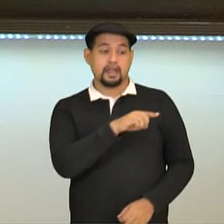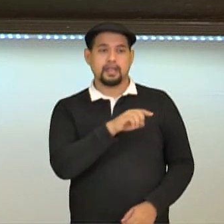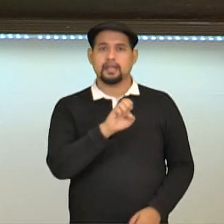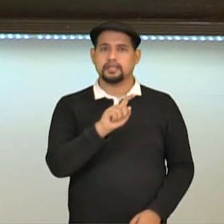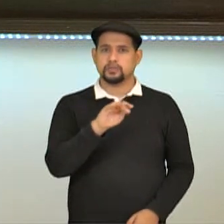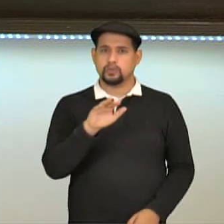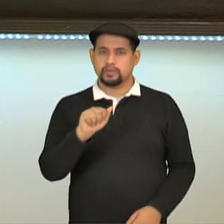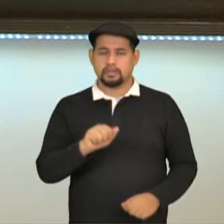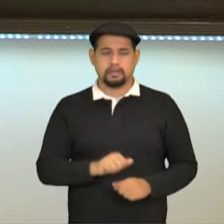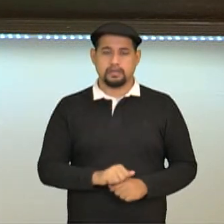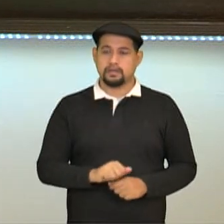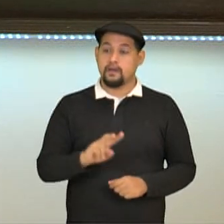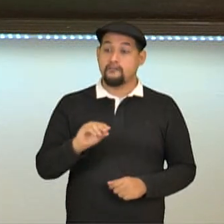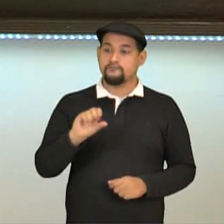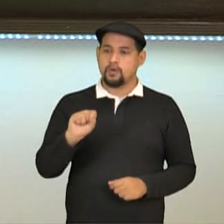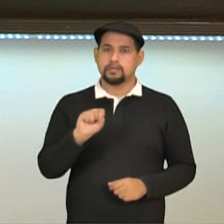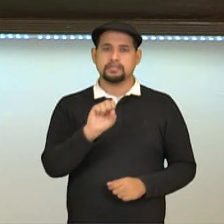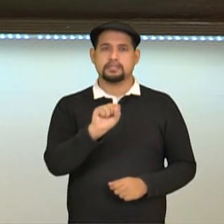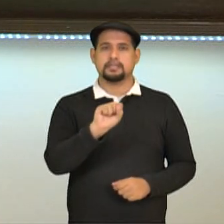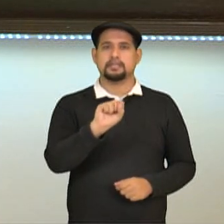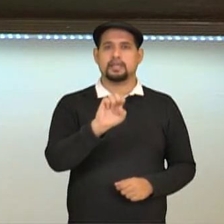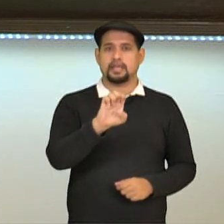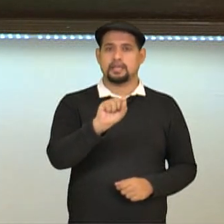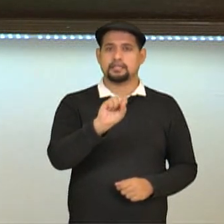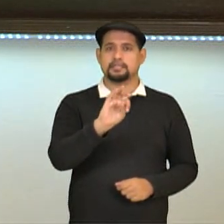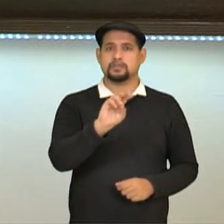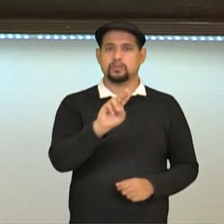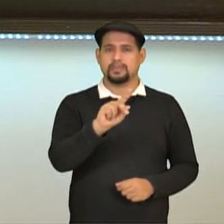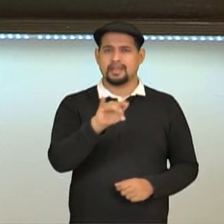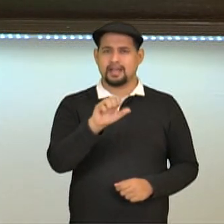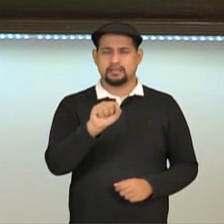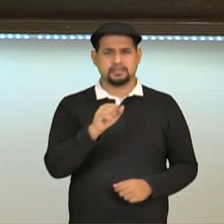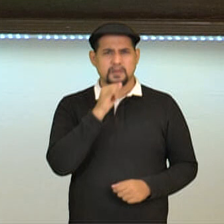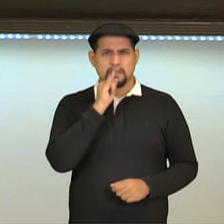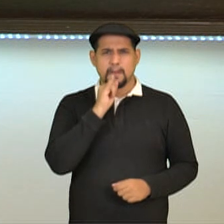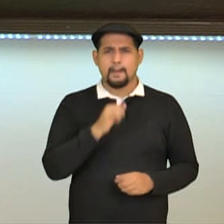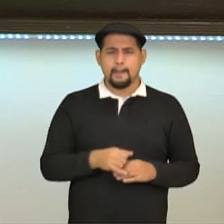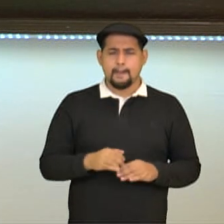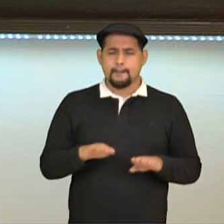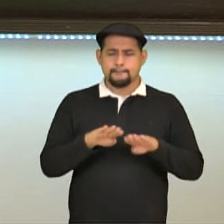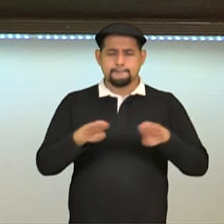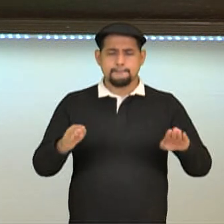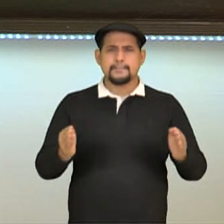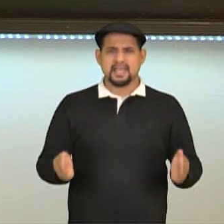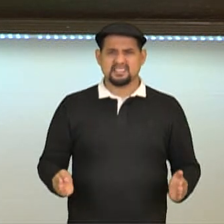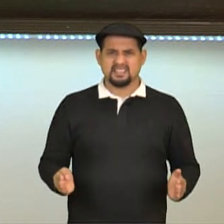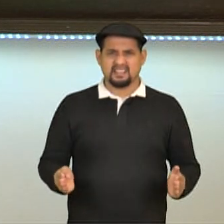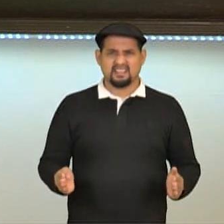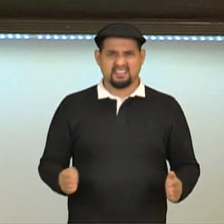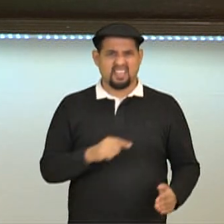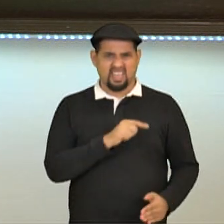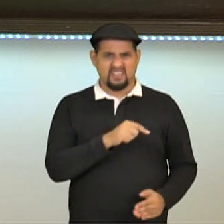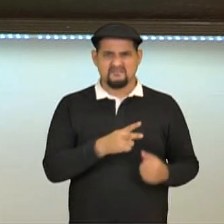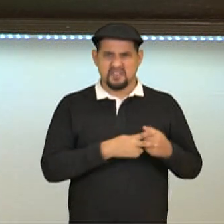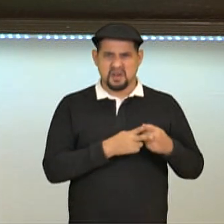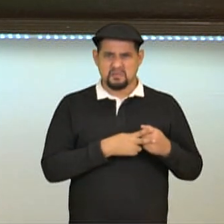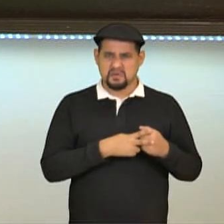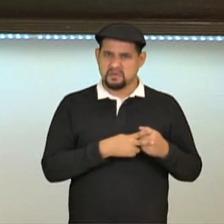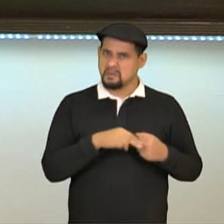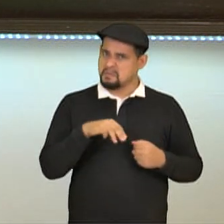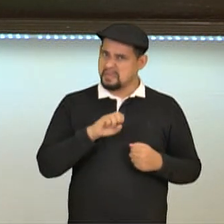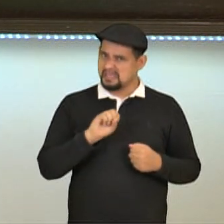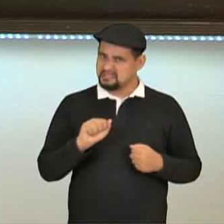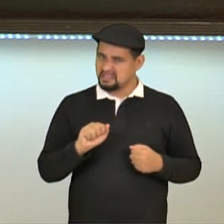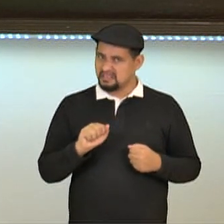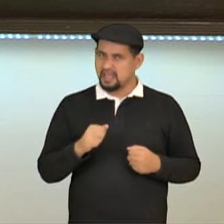eles estudam. Opa, eu tenho um verbo, né? Mesa é verbo? Eu meso, tu mesa, ele mesas. Opa, não